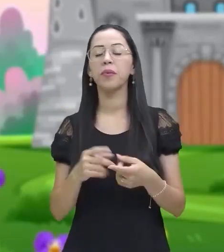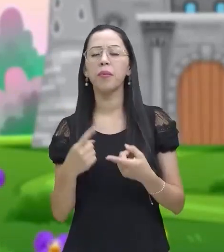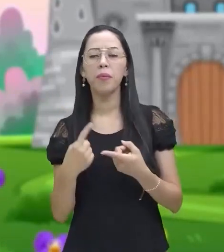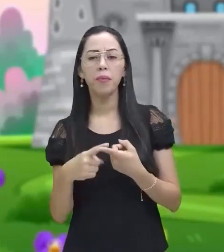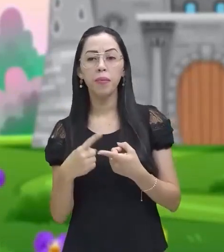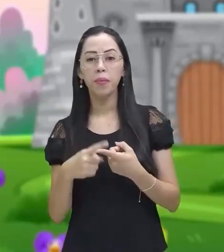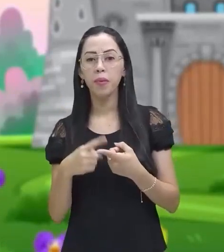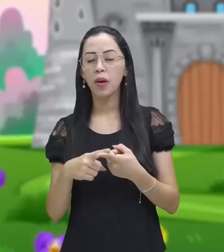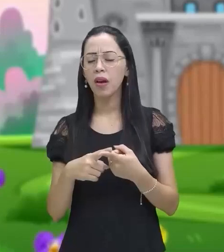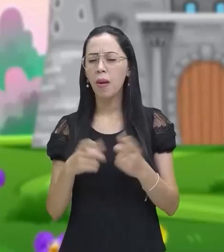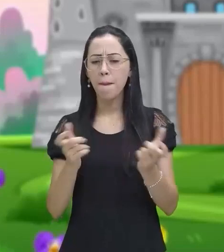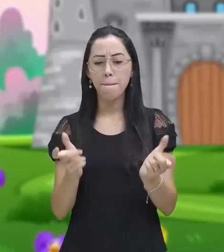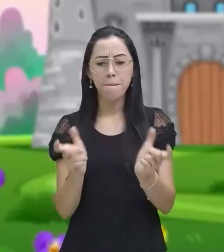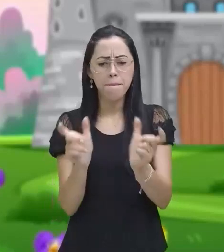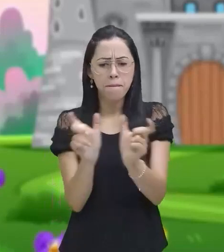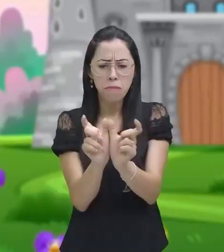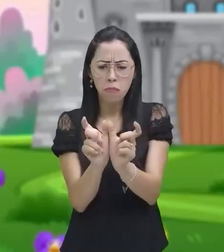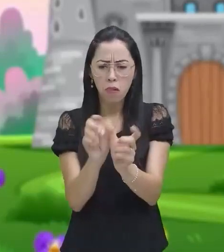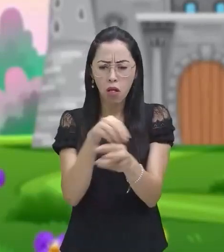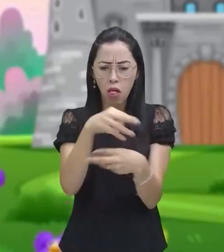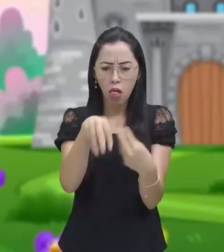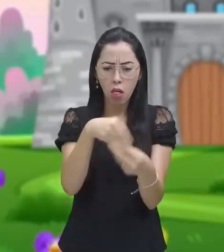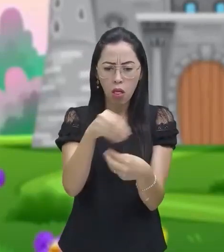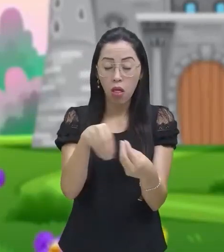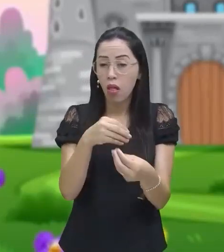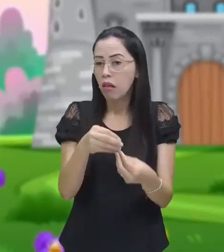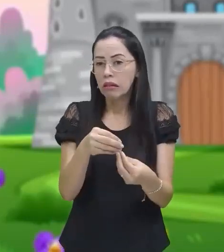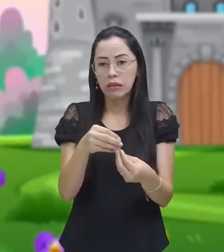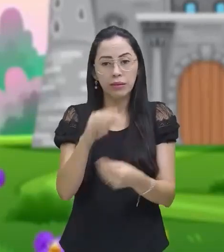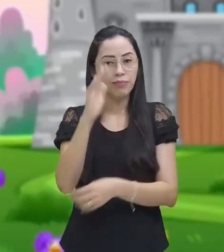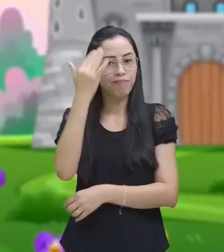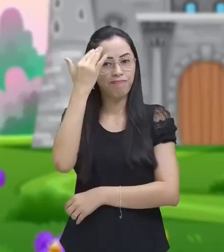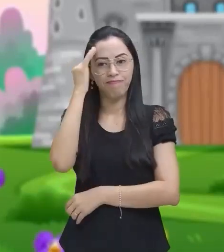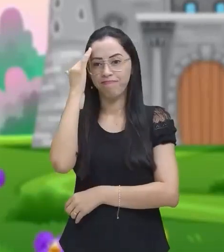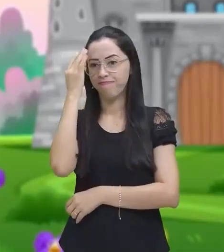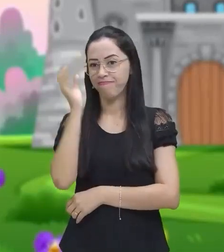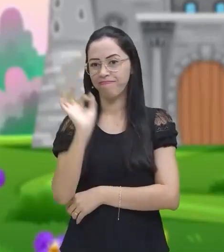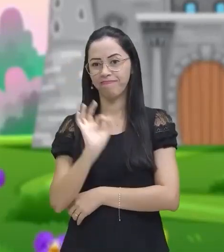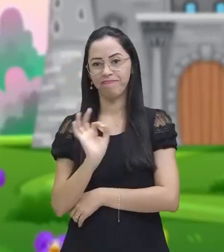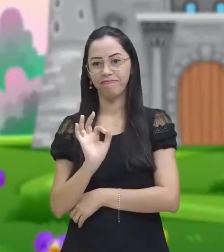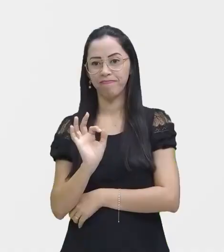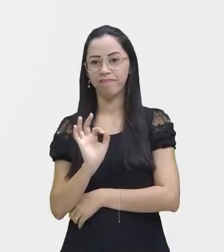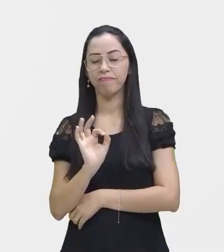ficarem misturadas no texto, senão ninguém consegue entender nada.